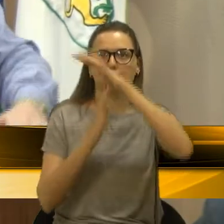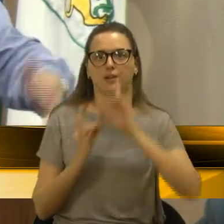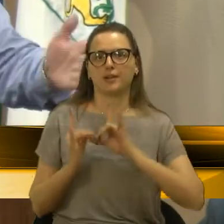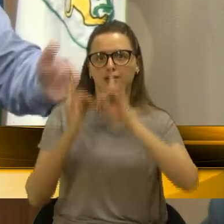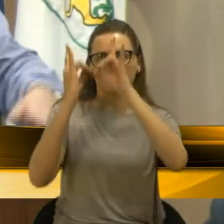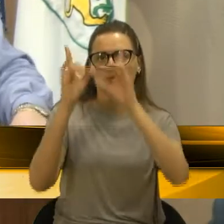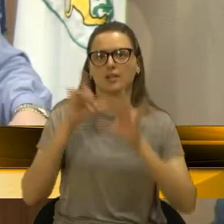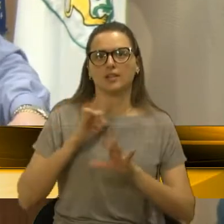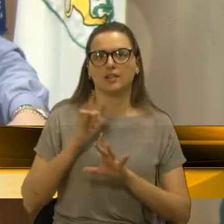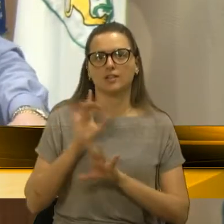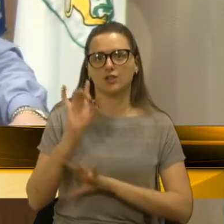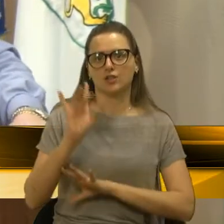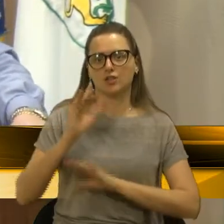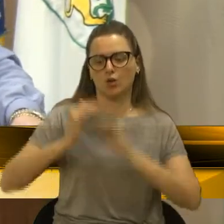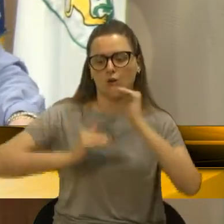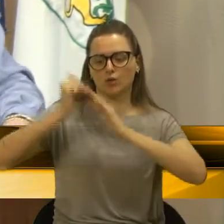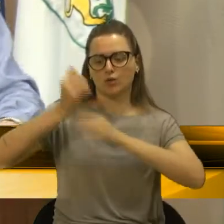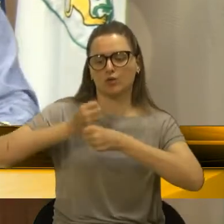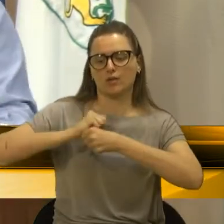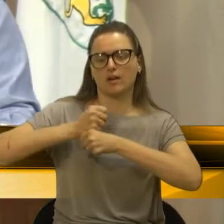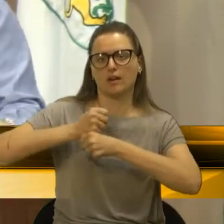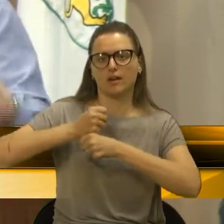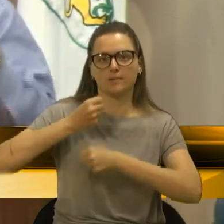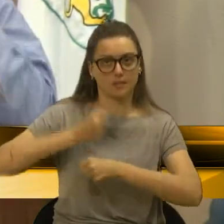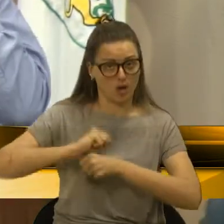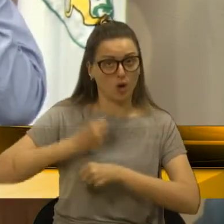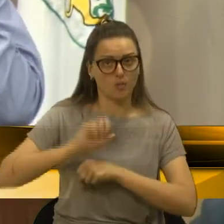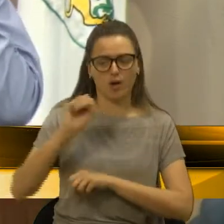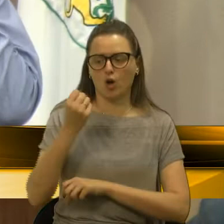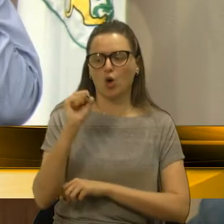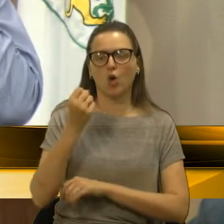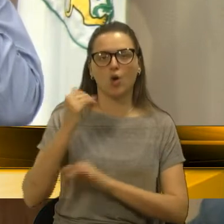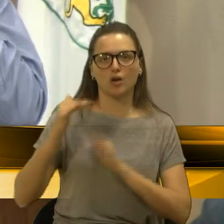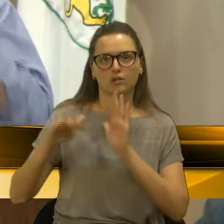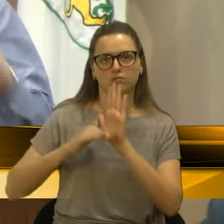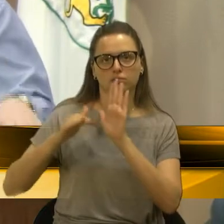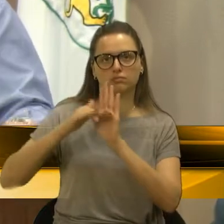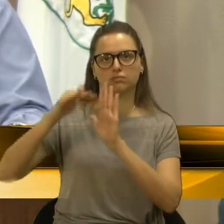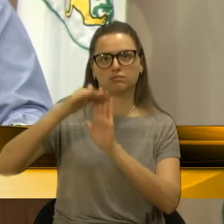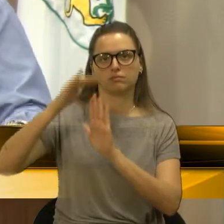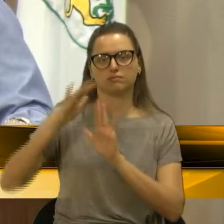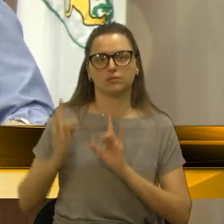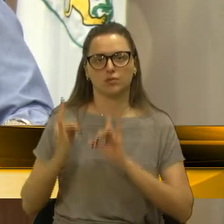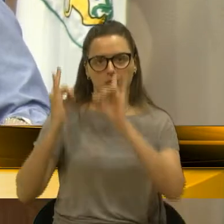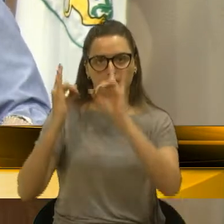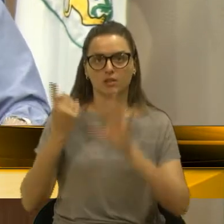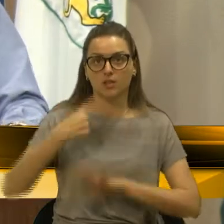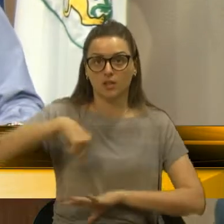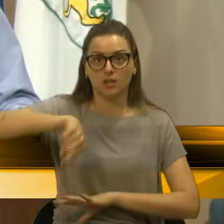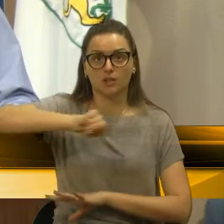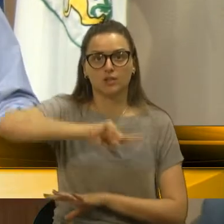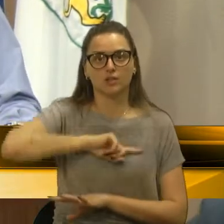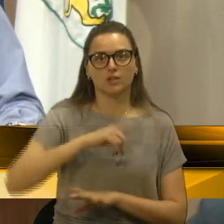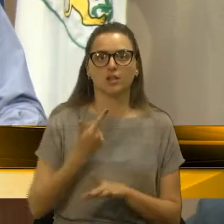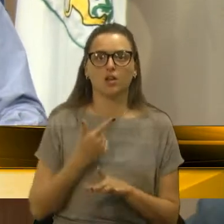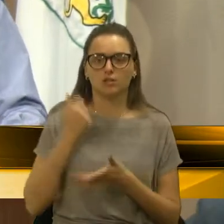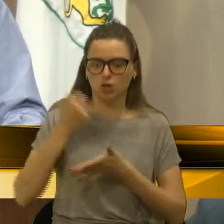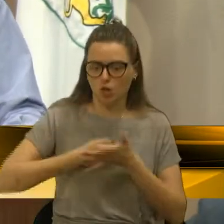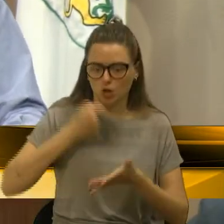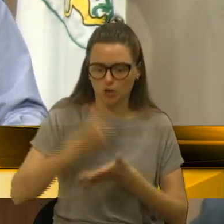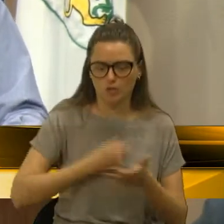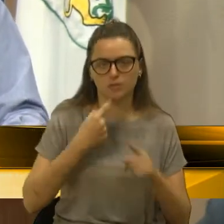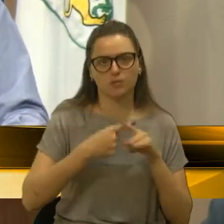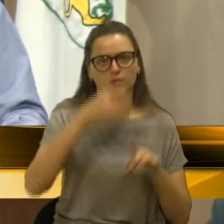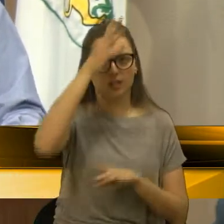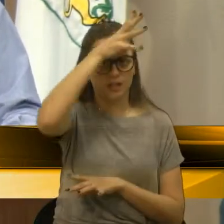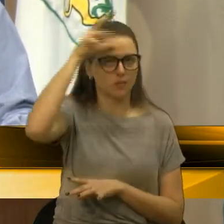se era permitido lá a construção de 8 andares apenas, né, na cidade. Fomos vencidos pelo cansaço, porque a